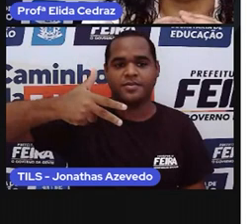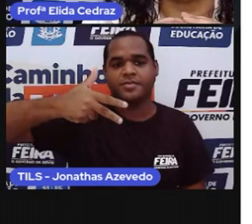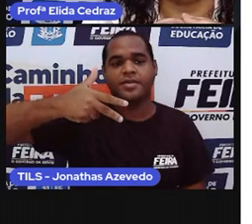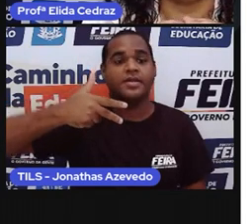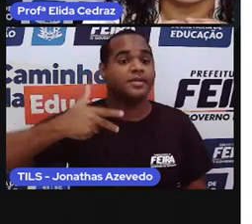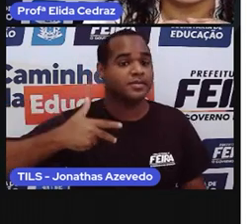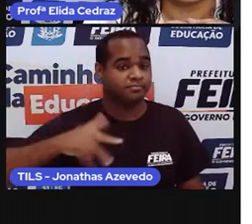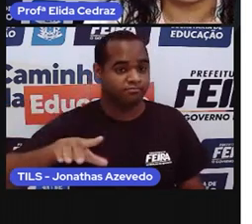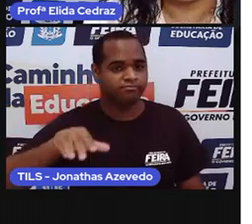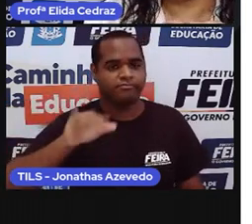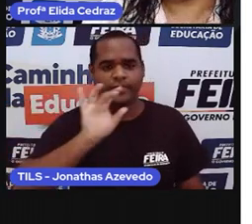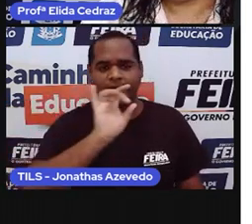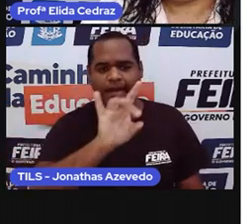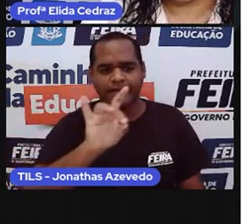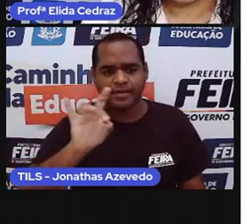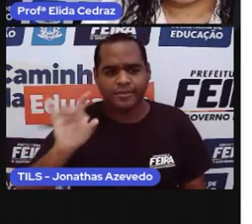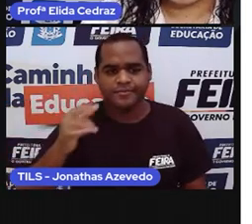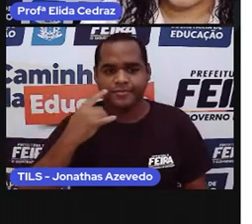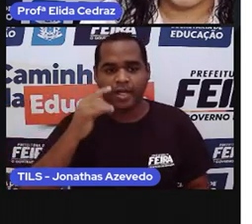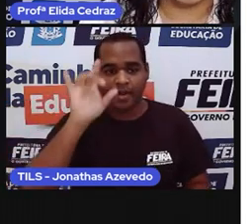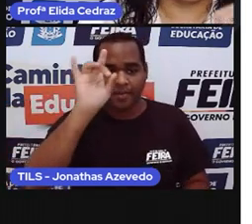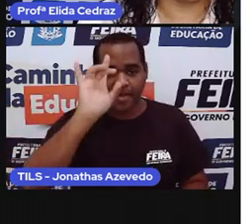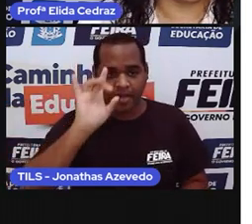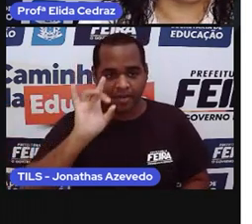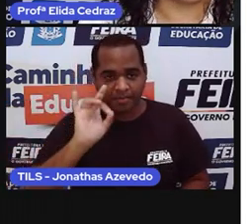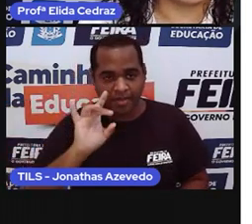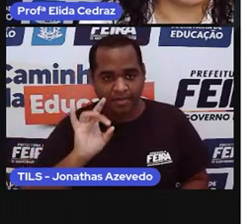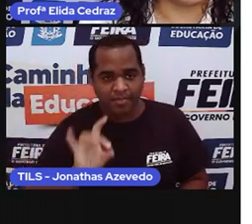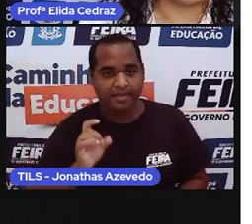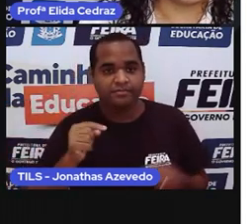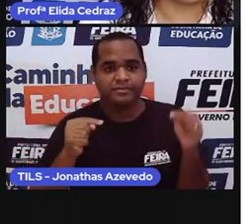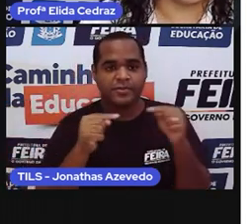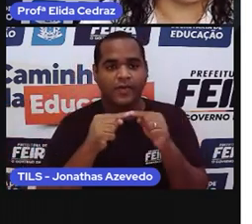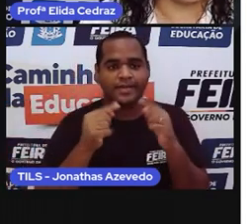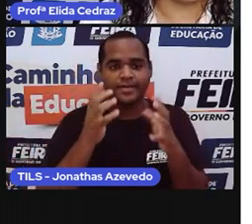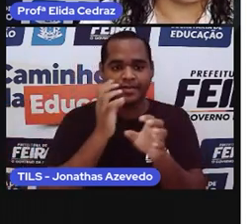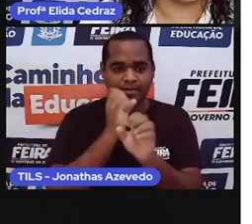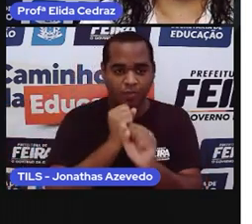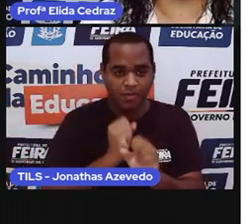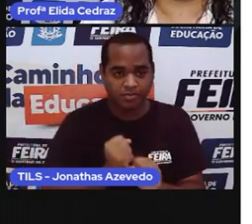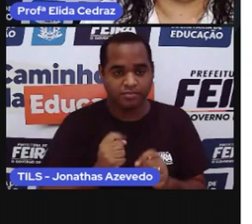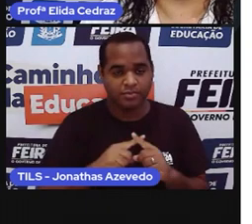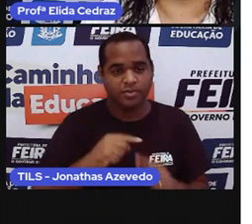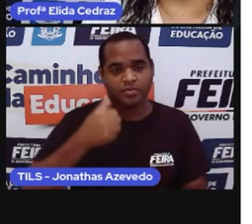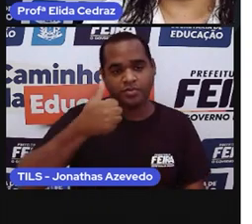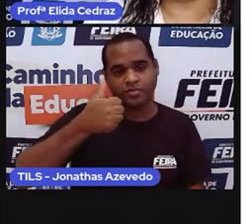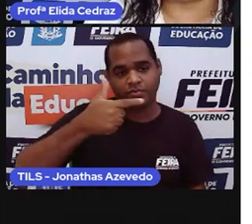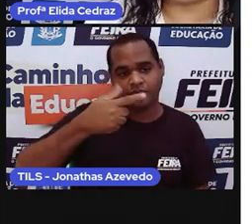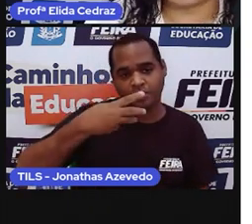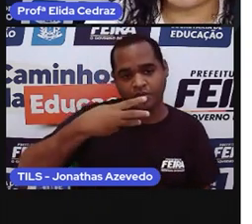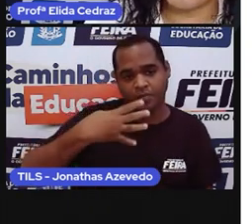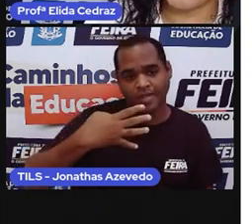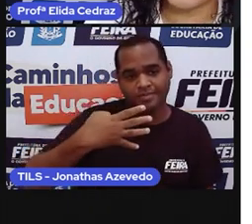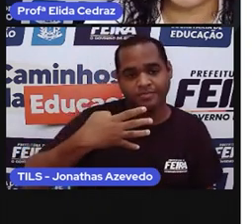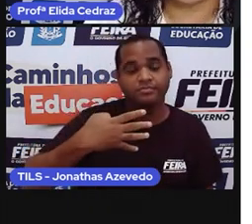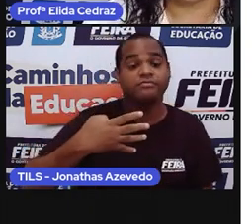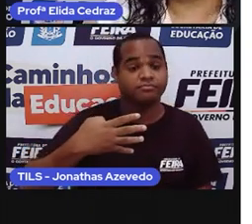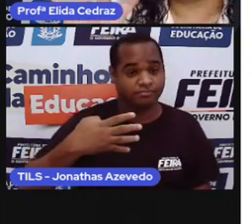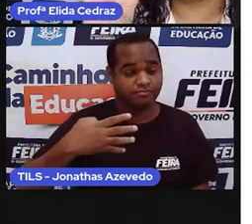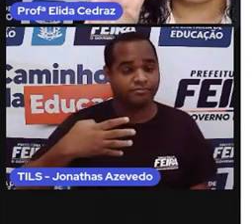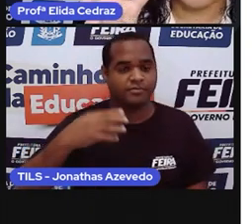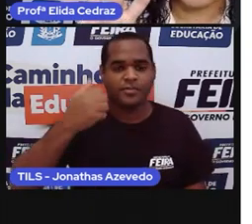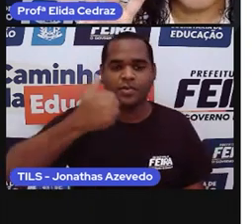Cada pedacinho desse, nós vamos contar. Um, dois, três, quatro. O primeiro